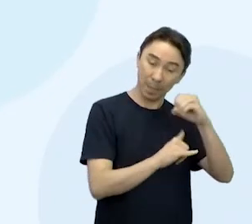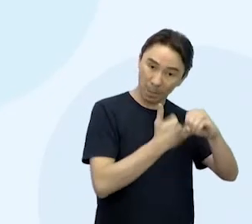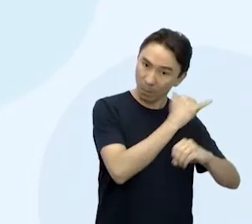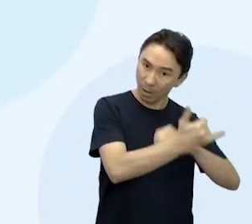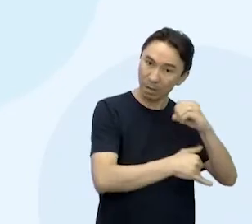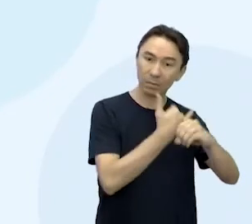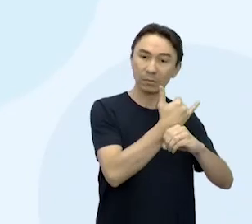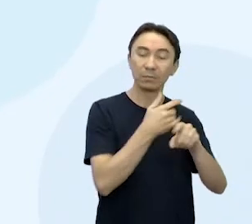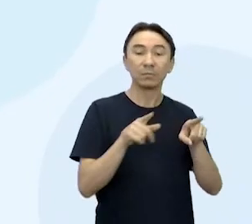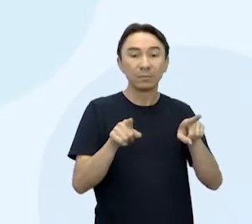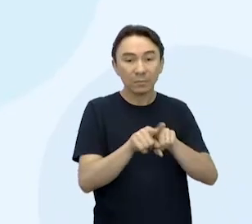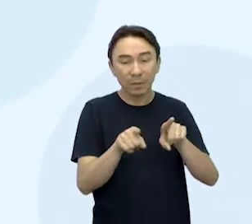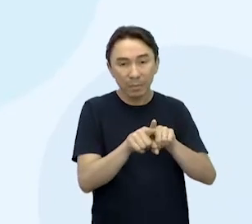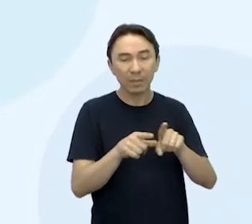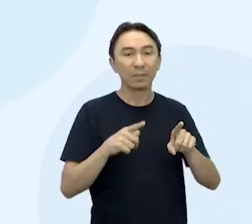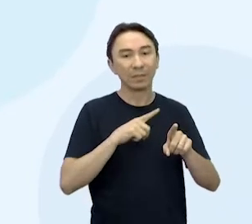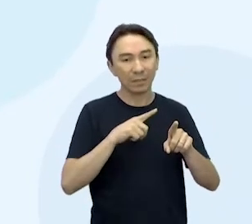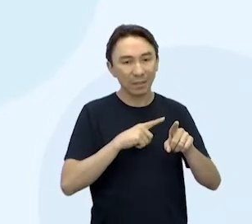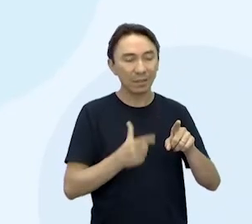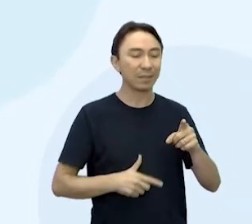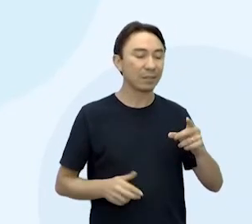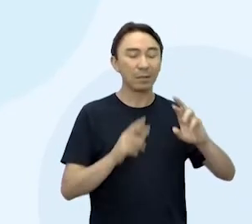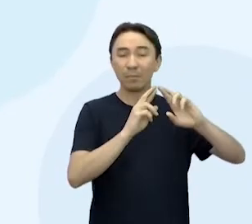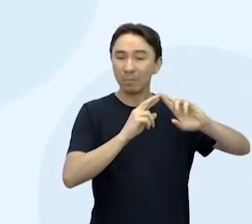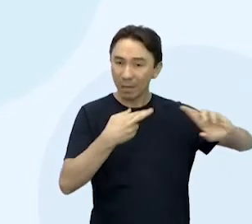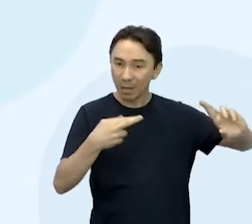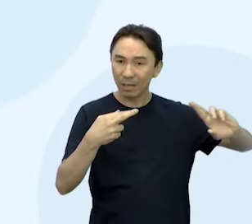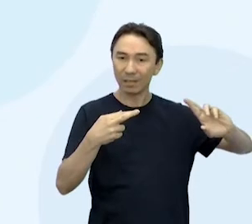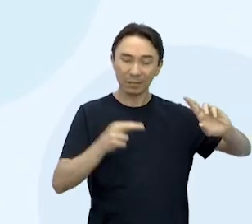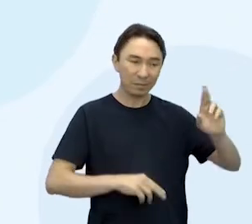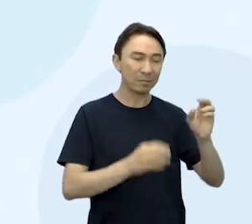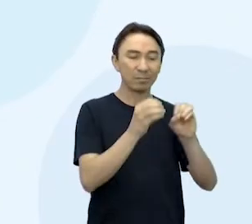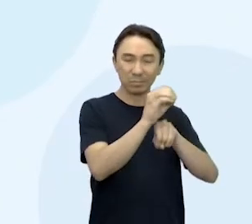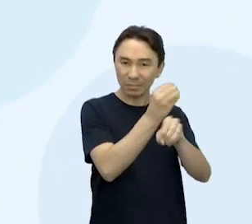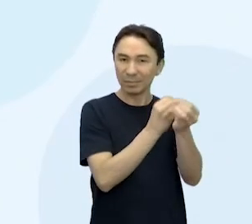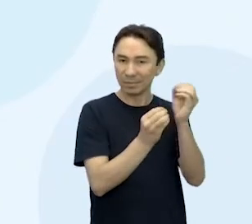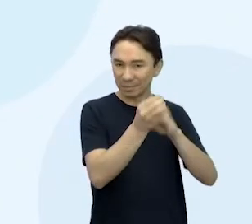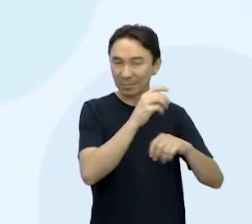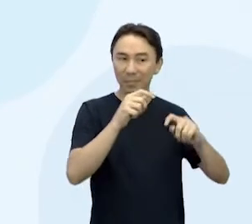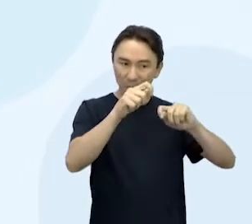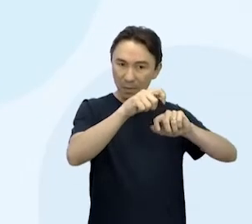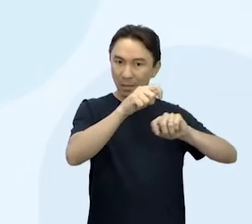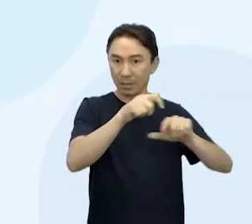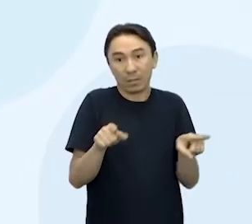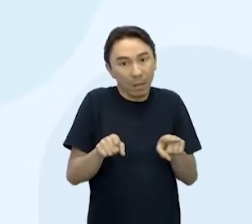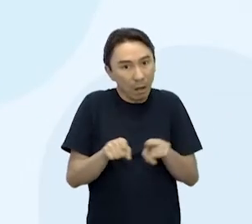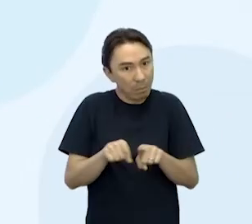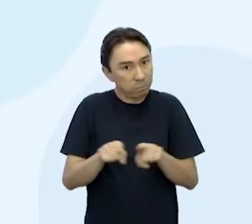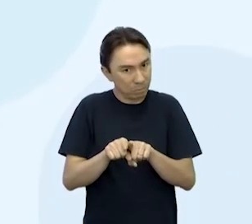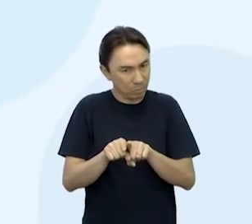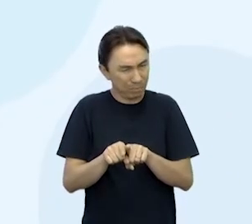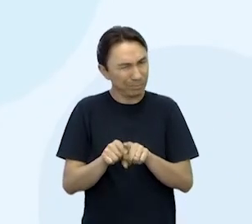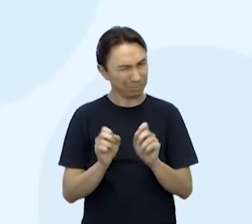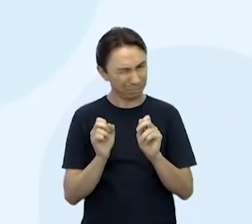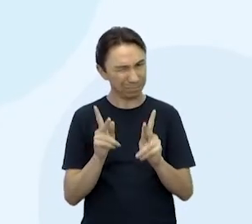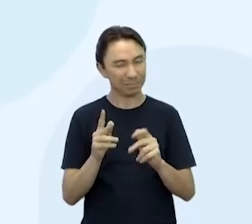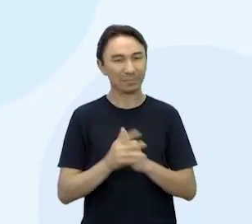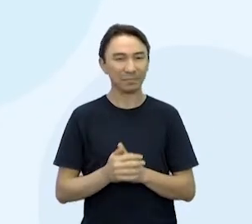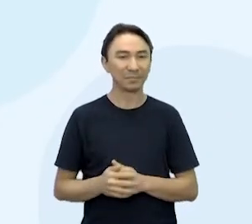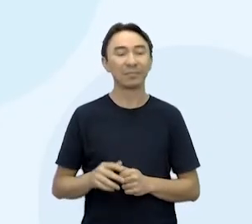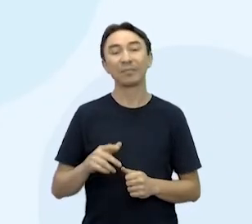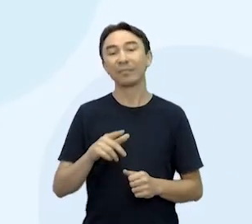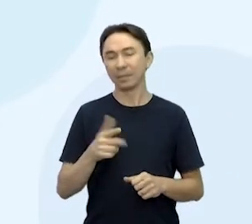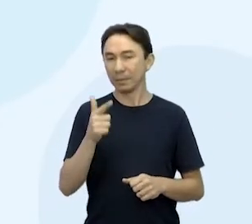a ligação entre as redes aí cristalinas, são feitas por ligação covalente, ok? Então, vamos voltar lá. Falamos